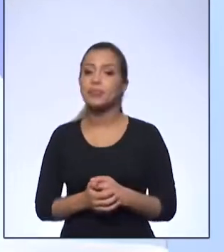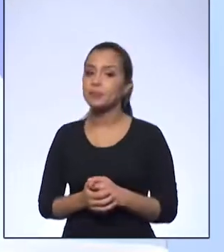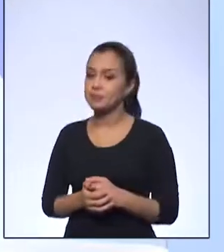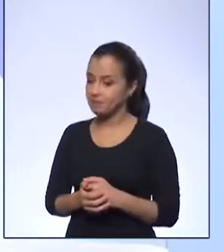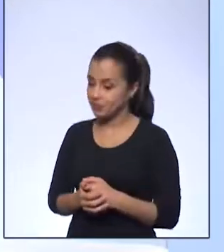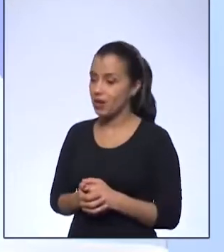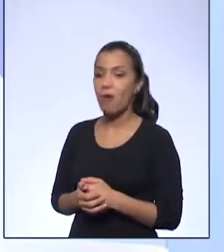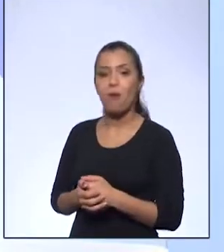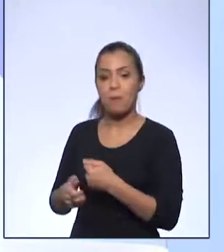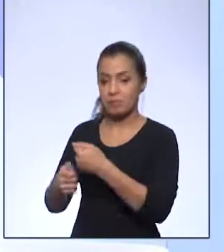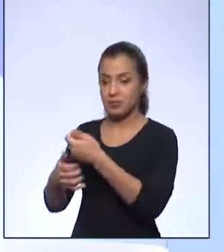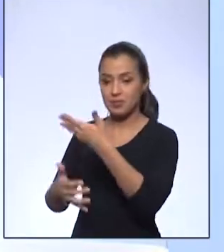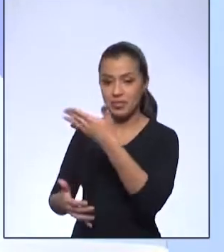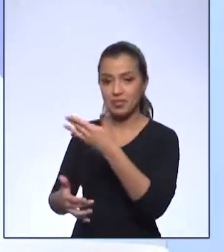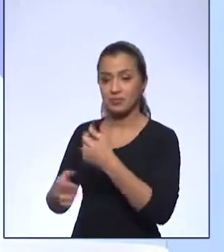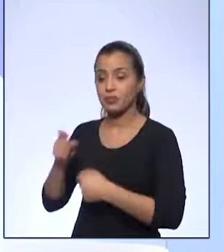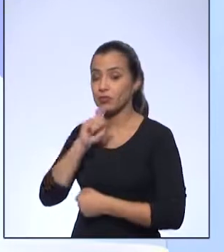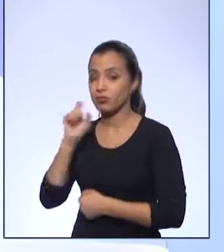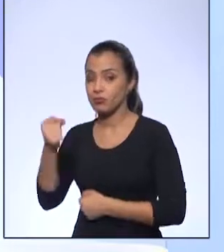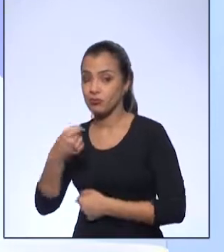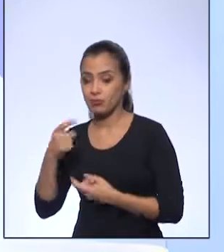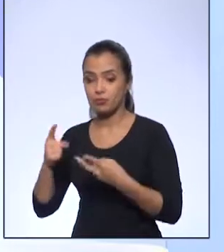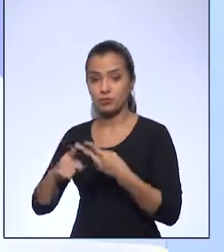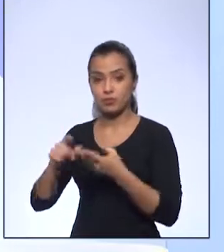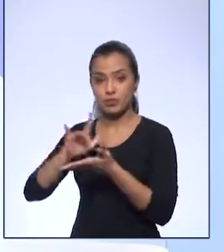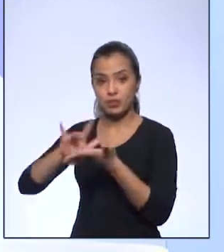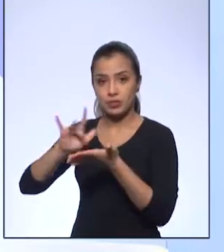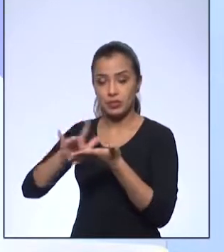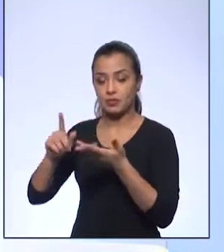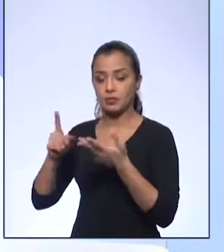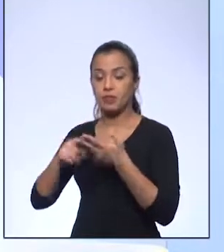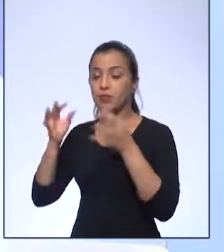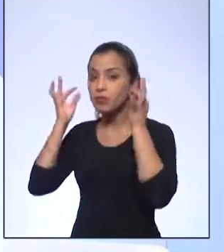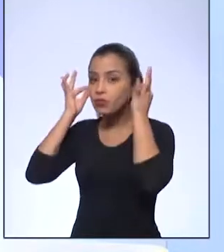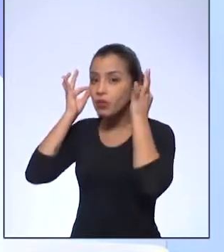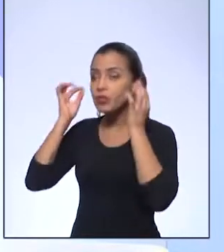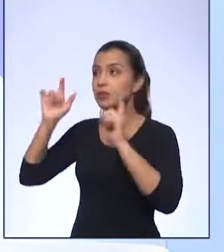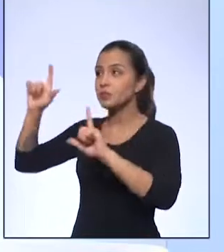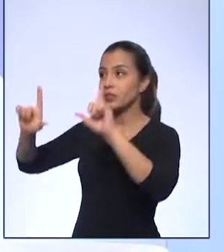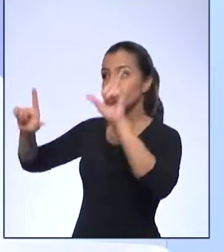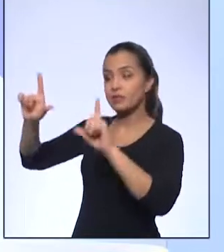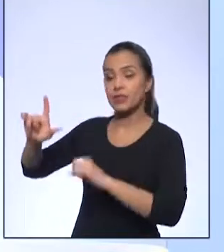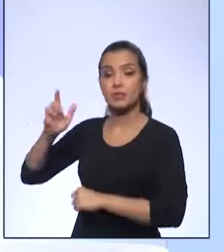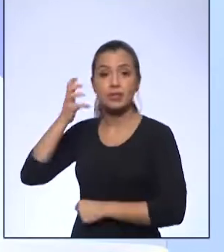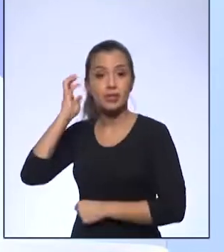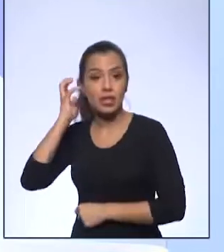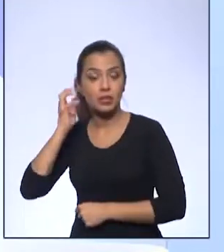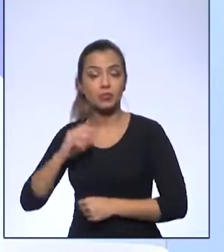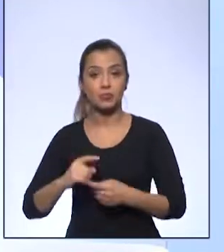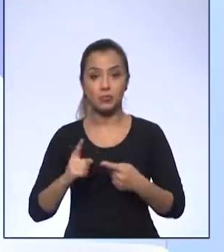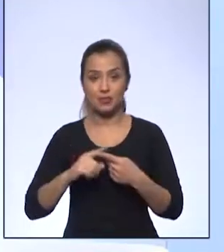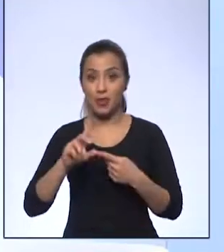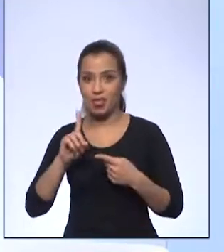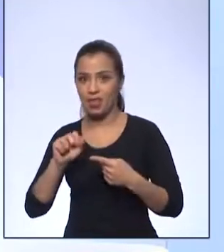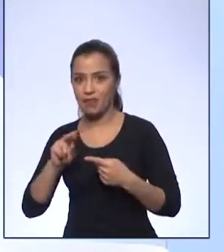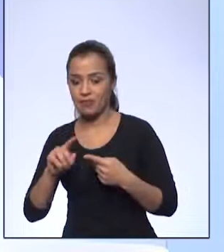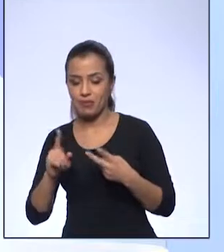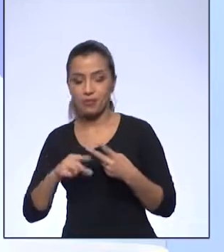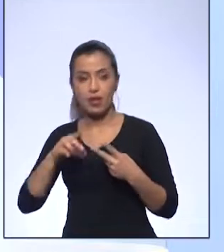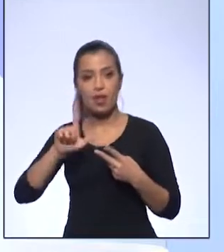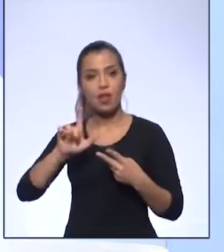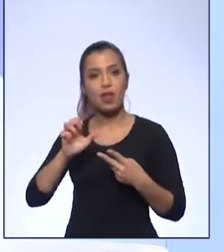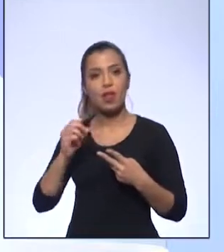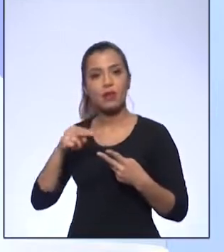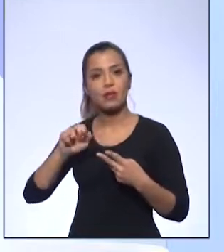respondeu refrigerator, tablet, phone, TV, radio. O Leonardo, microwave,